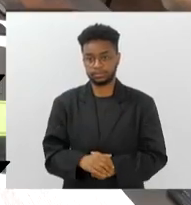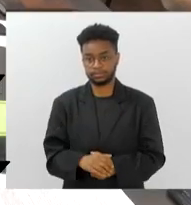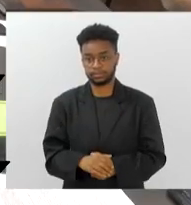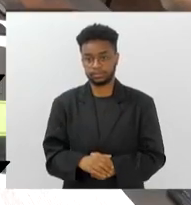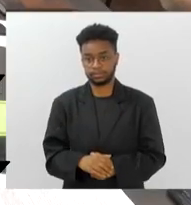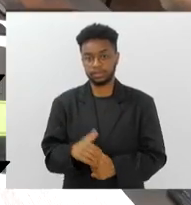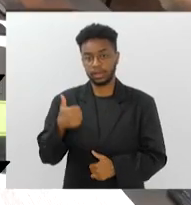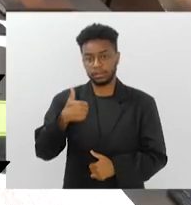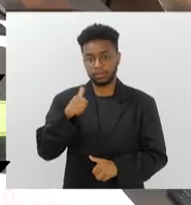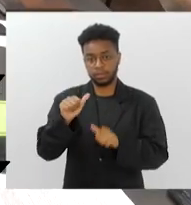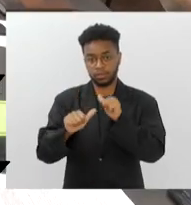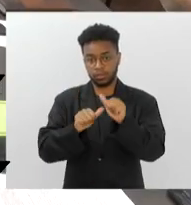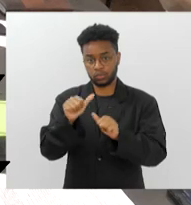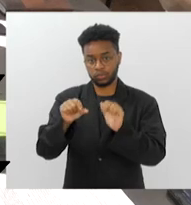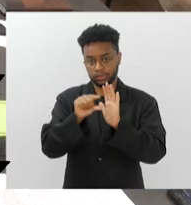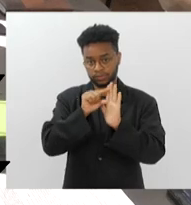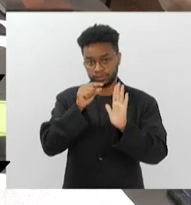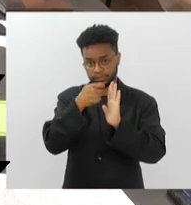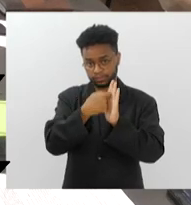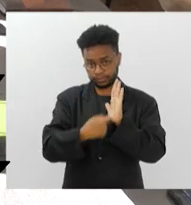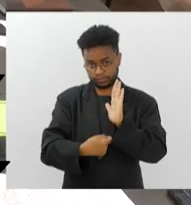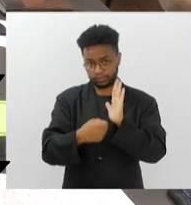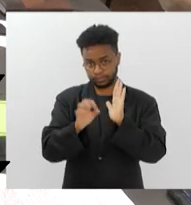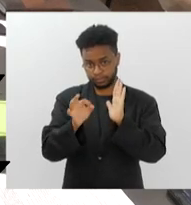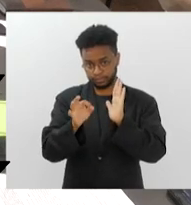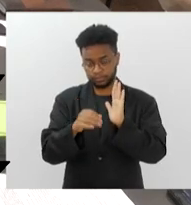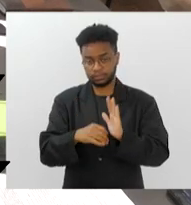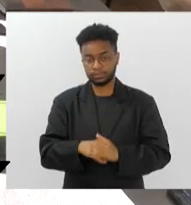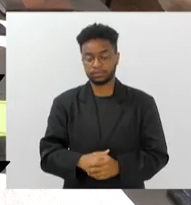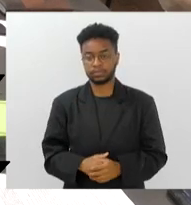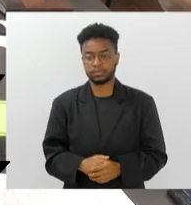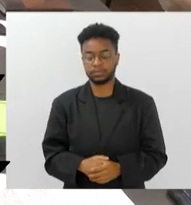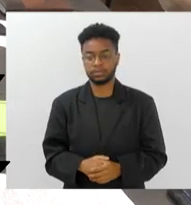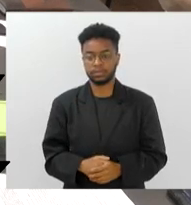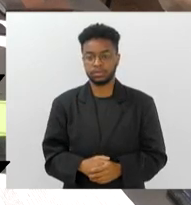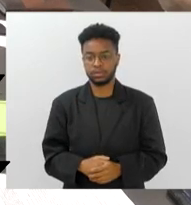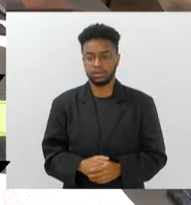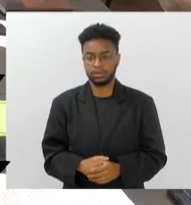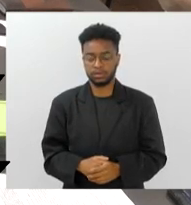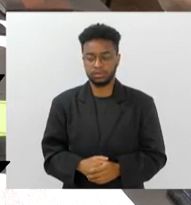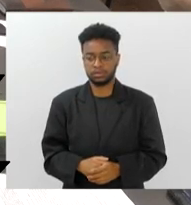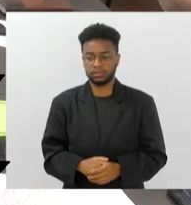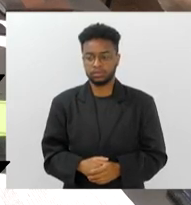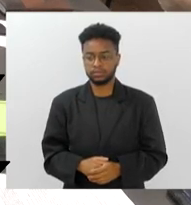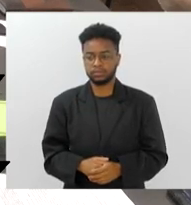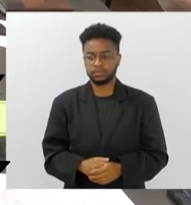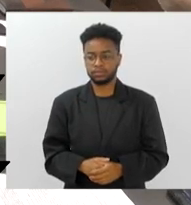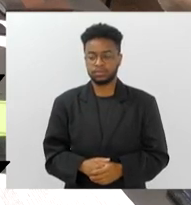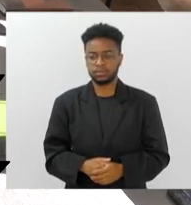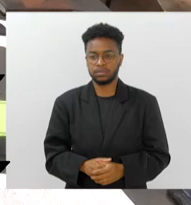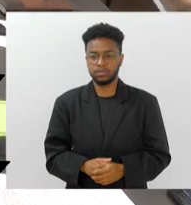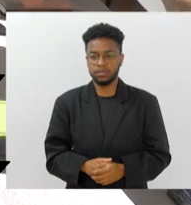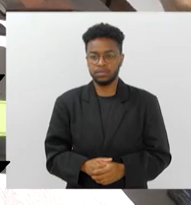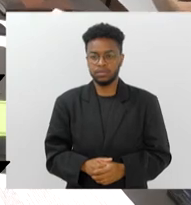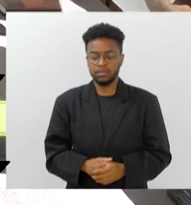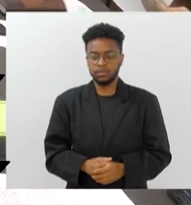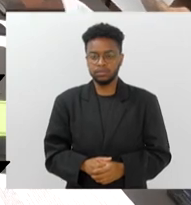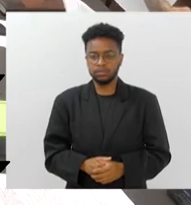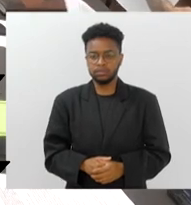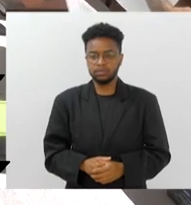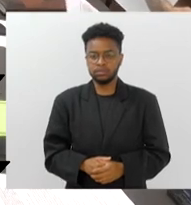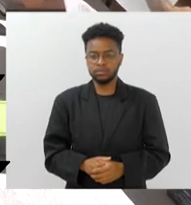modifica a ema pois é depois ele vai retirar as comidad estat de